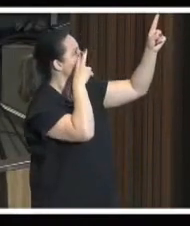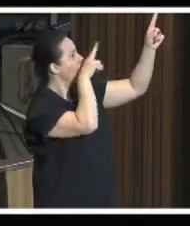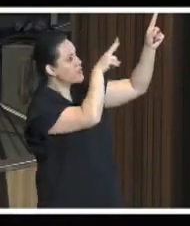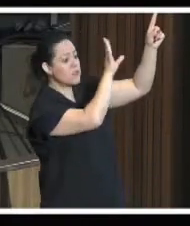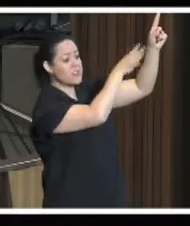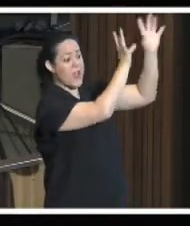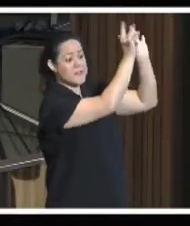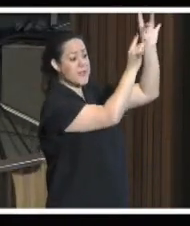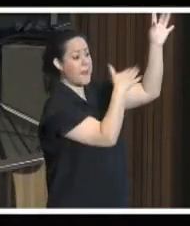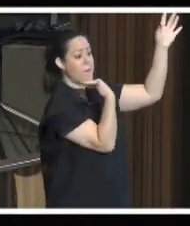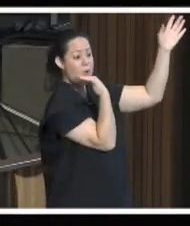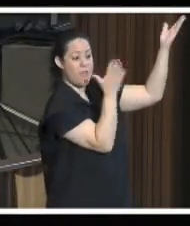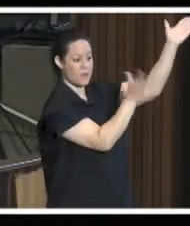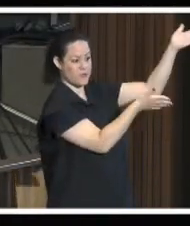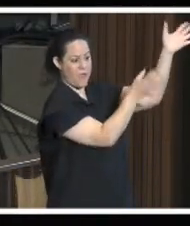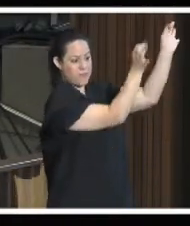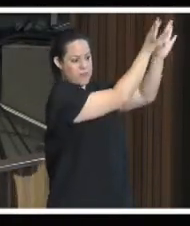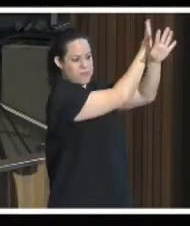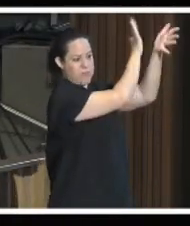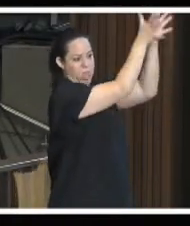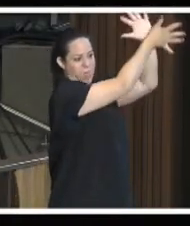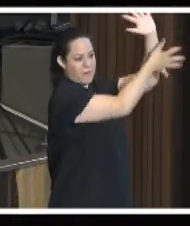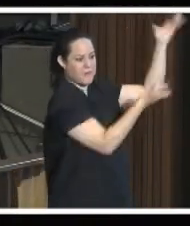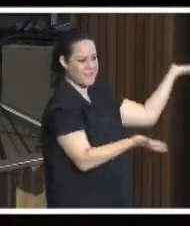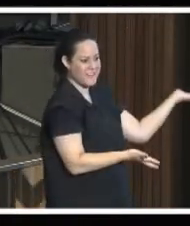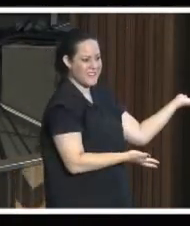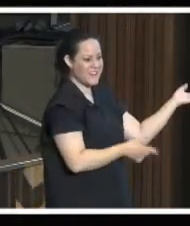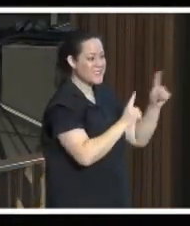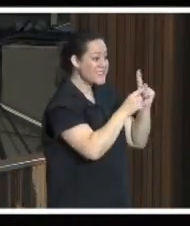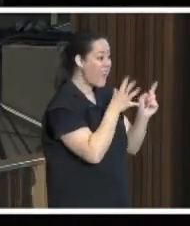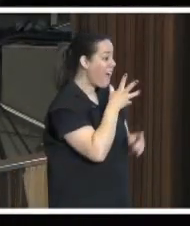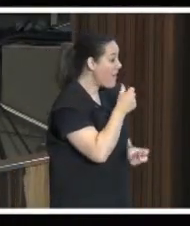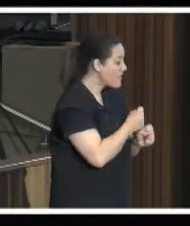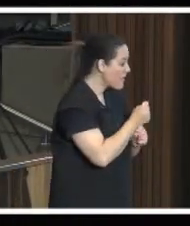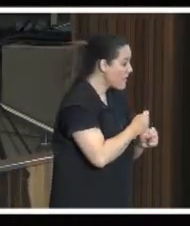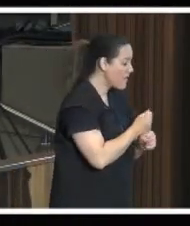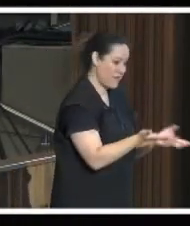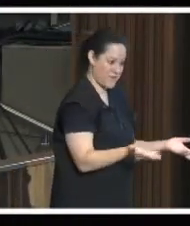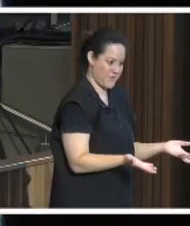ver lá onde estavam na hora certa.